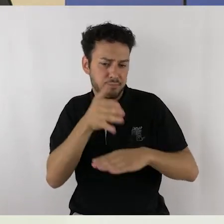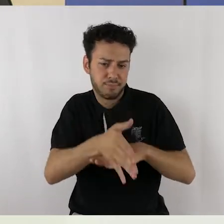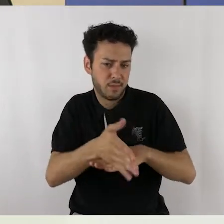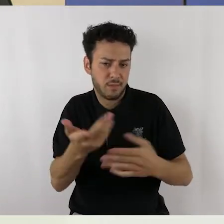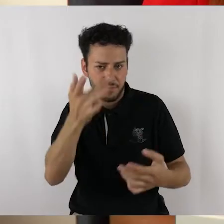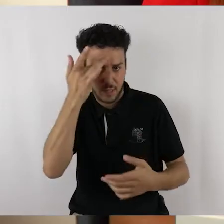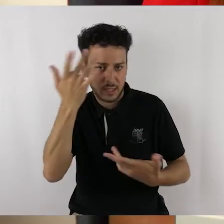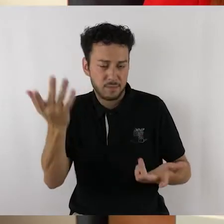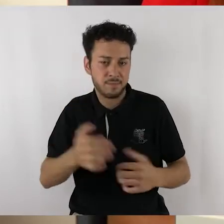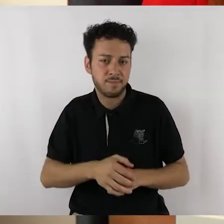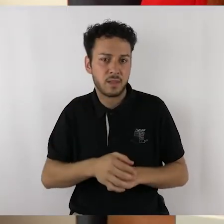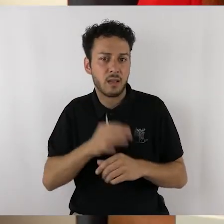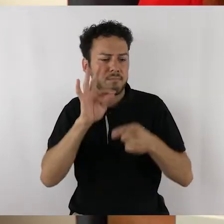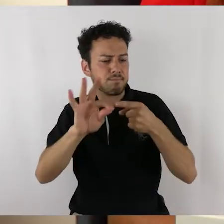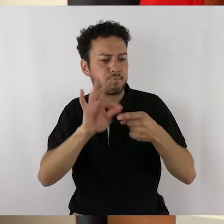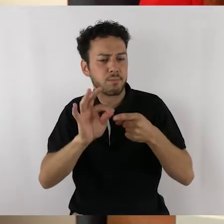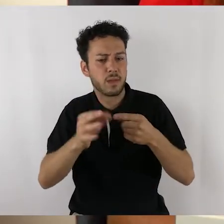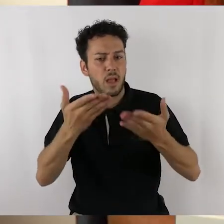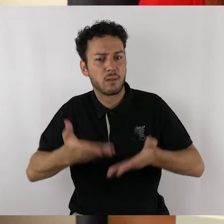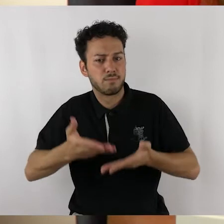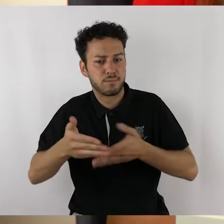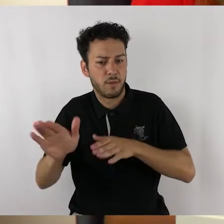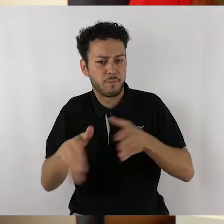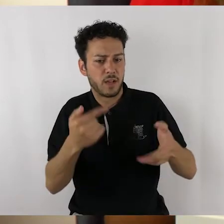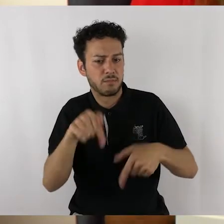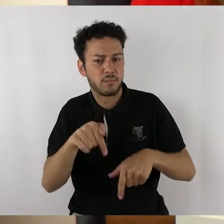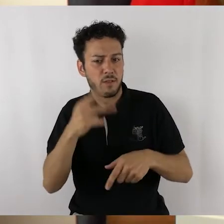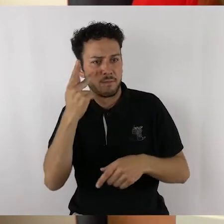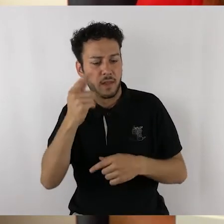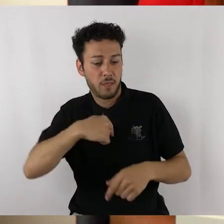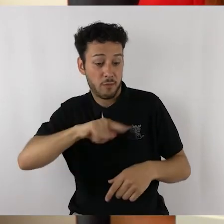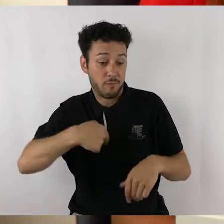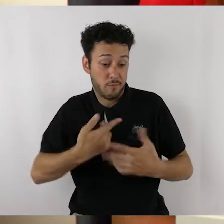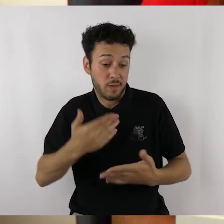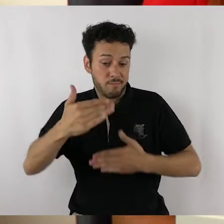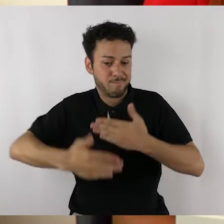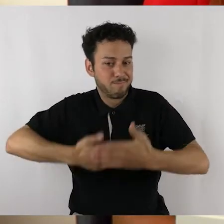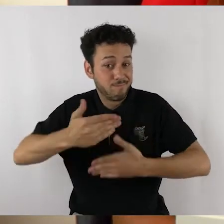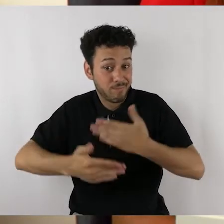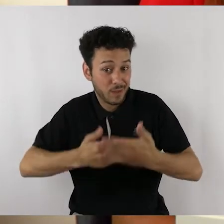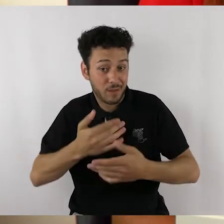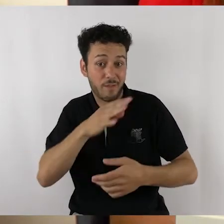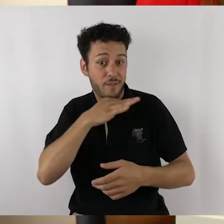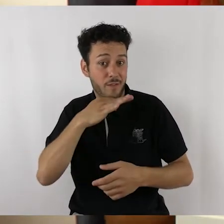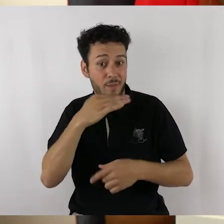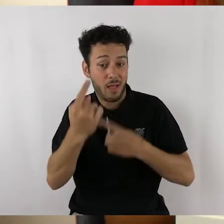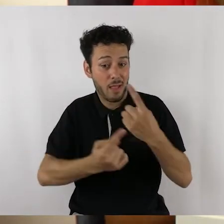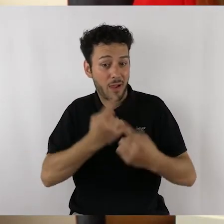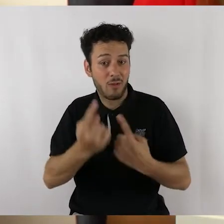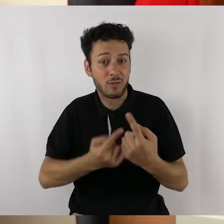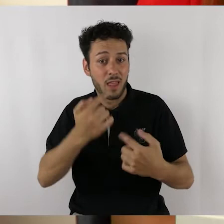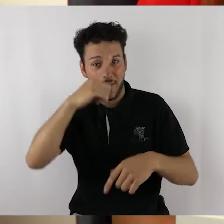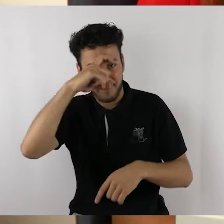acesso e como é que tu quer actrizes no atual momento que estão que estamos a viver e com algumas famílias